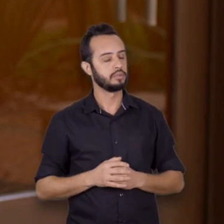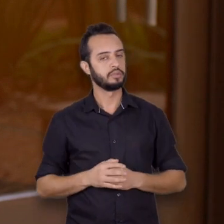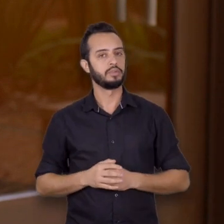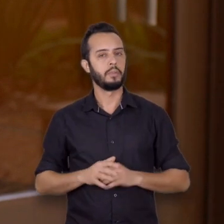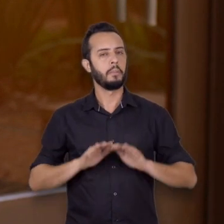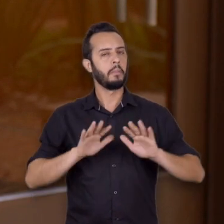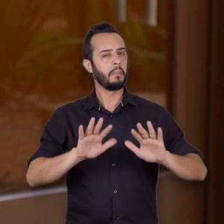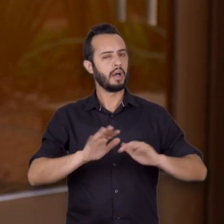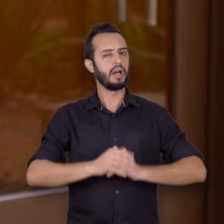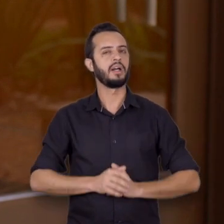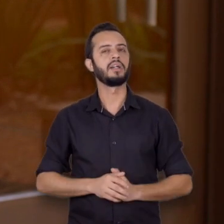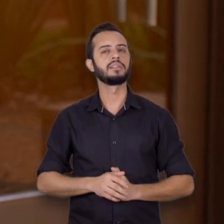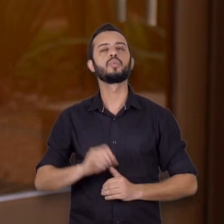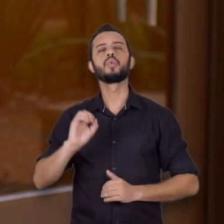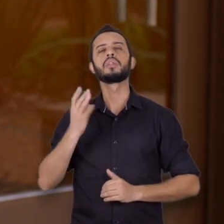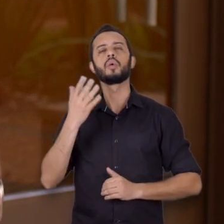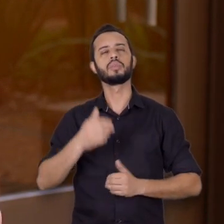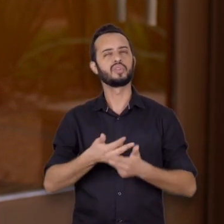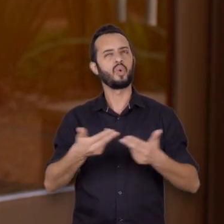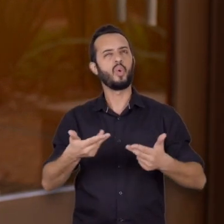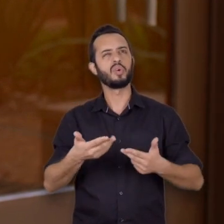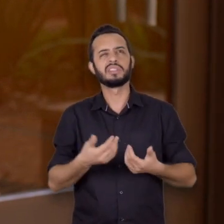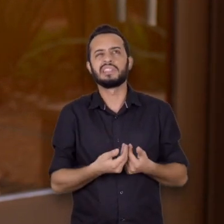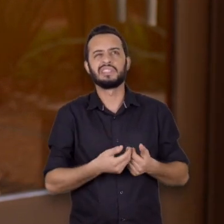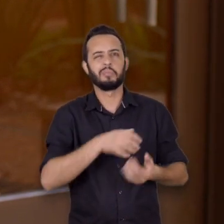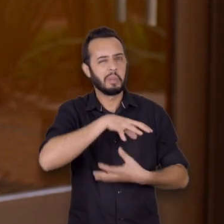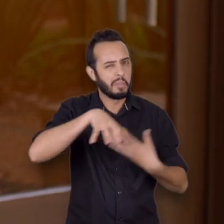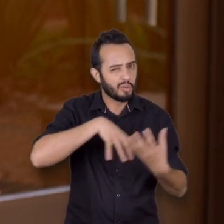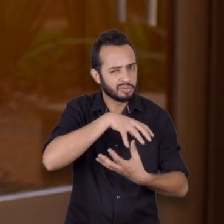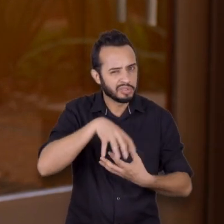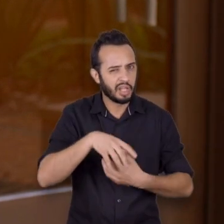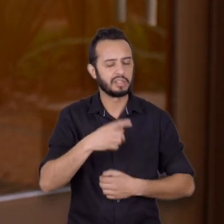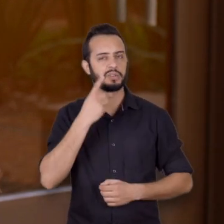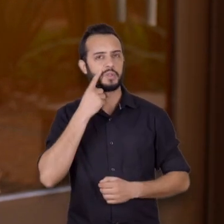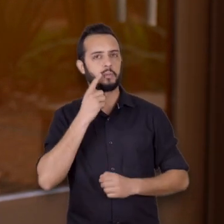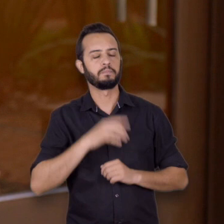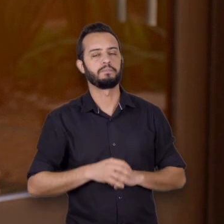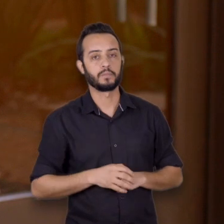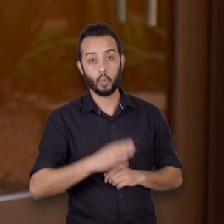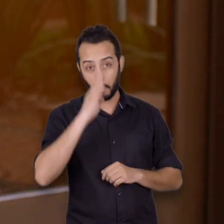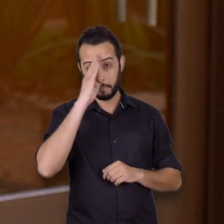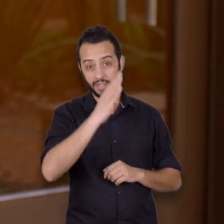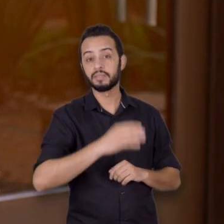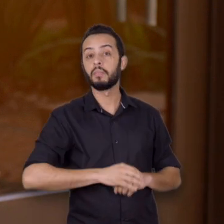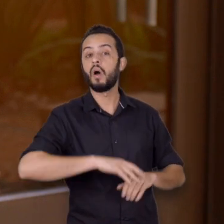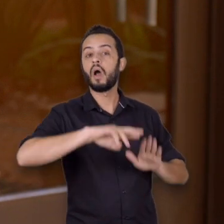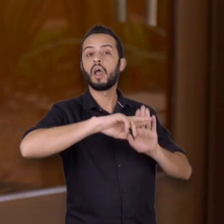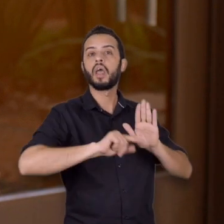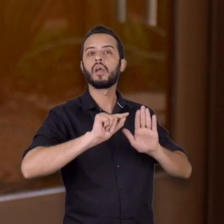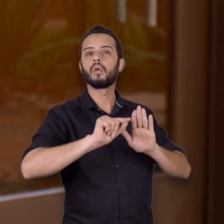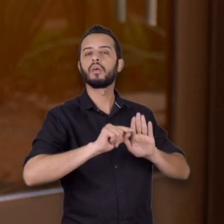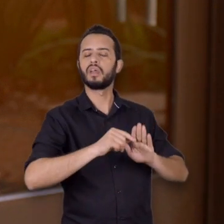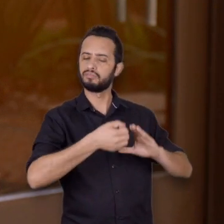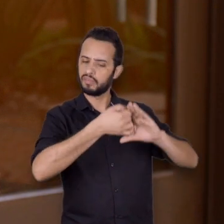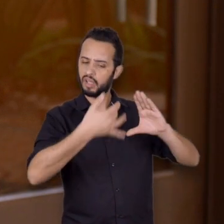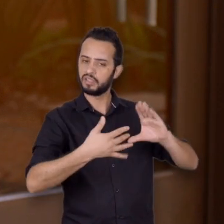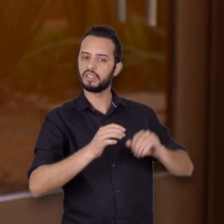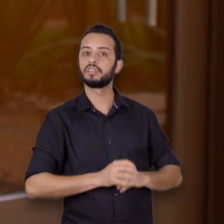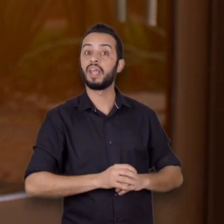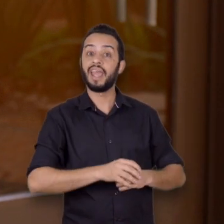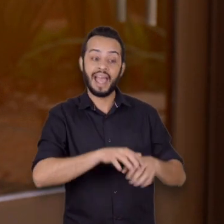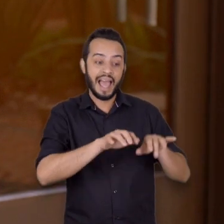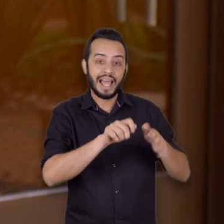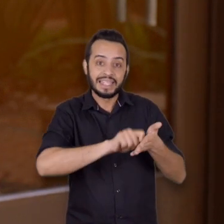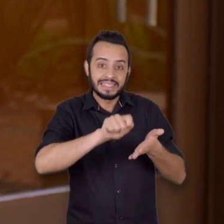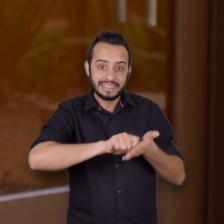na verdade estão acontecendo coisas um pouco sem parâmetro também, né? O principal parâmetro que a gente tem é a escrita, né? Foi, digamos assim,